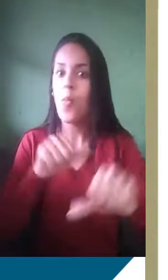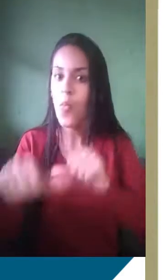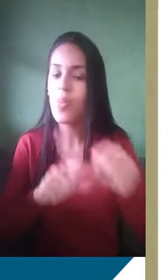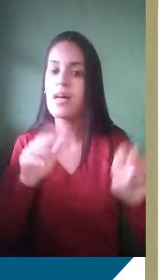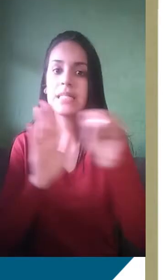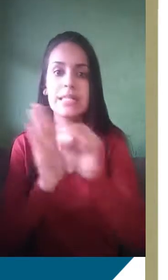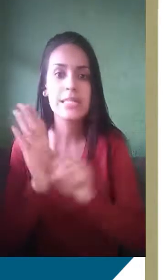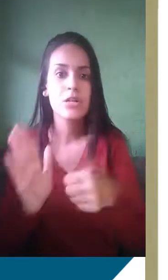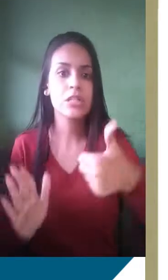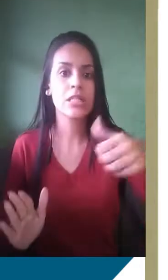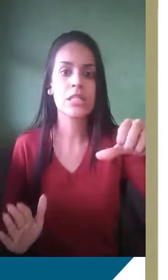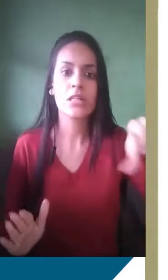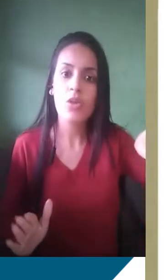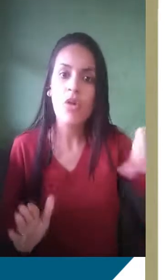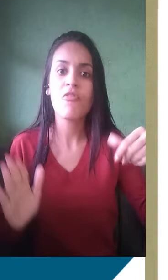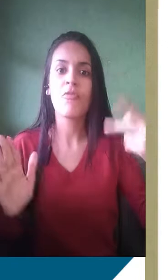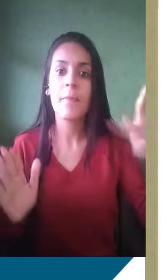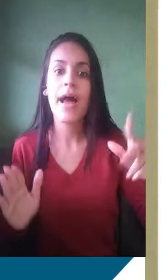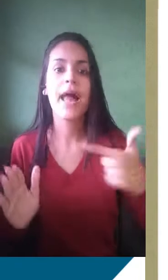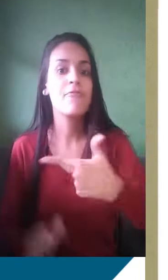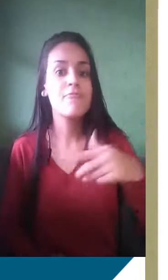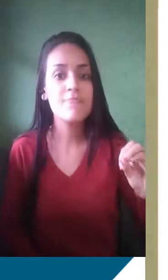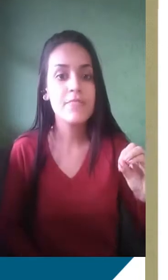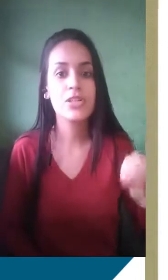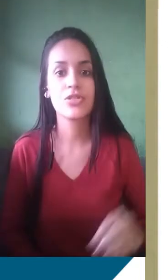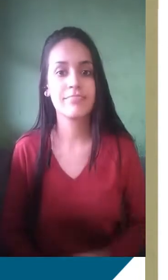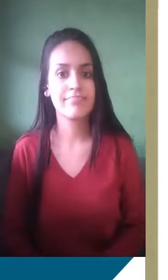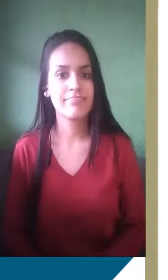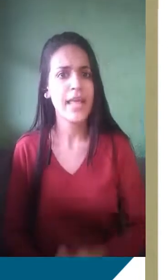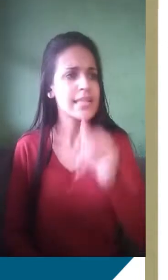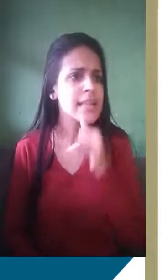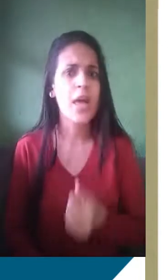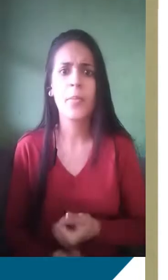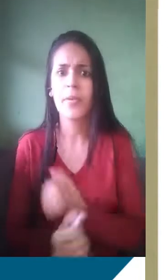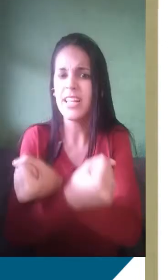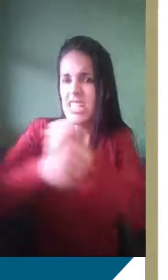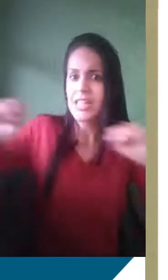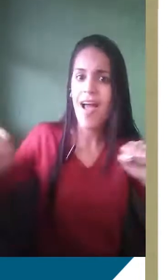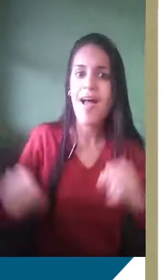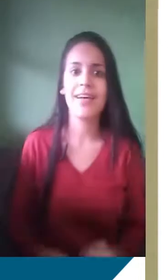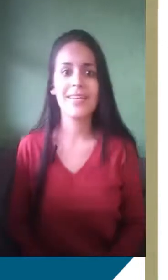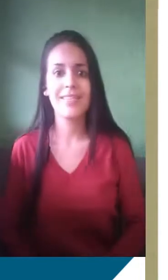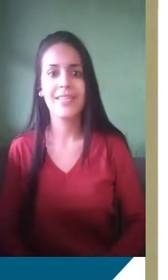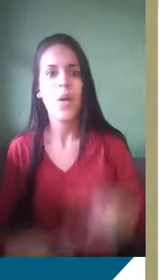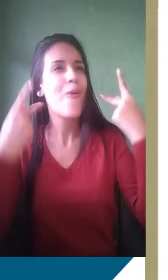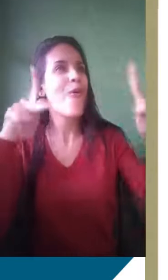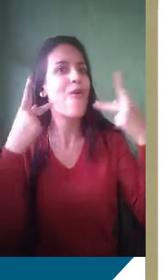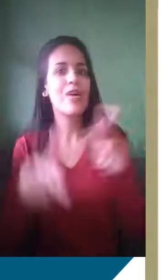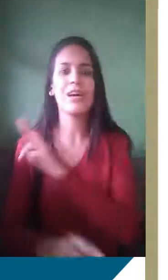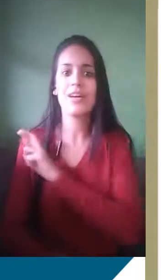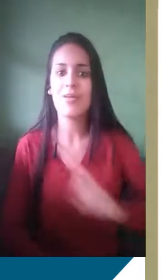transição do século XIX para o XX, como a abolição da escravidão, a proclamação da República e o processo